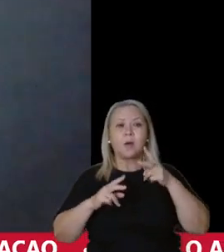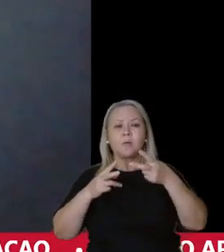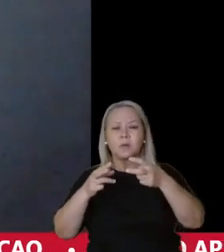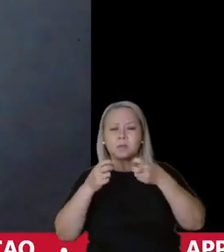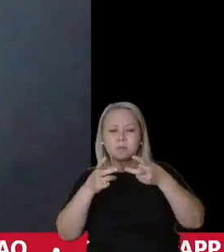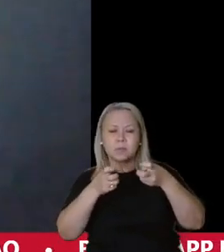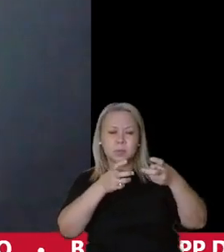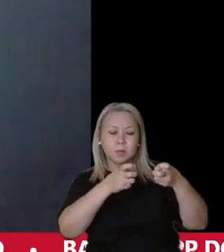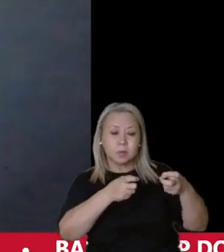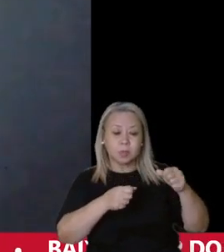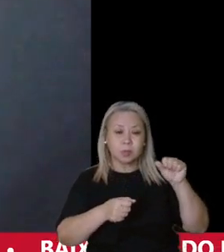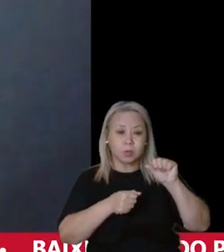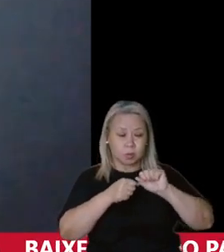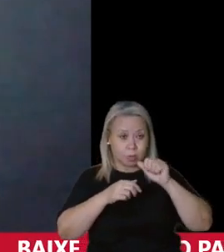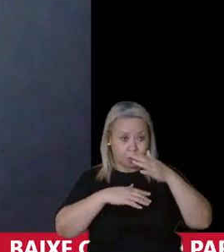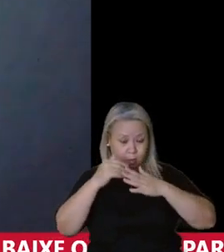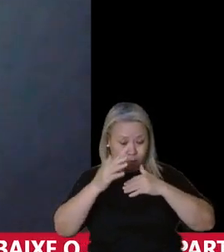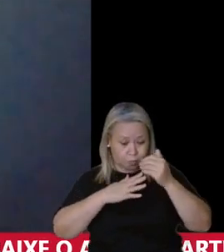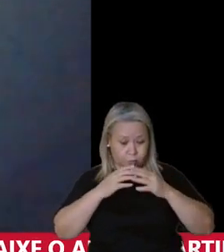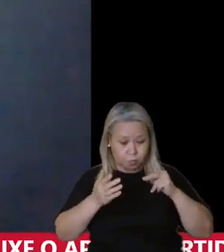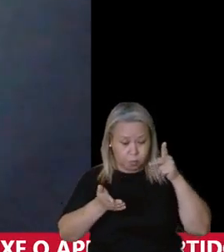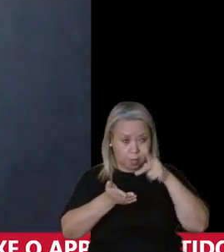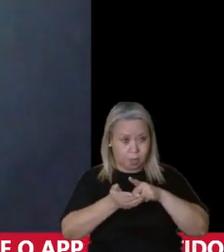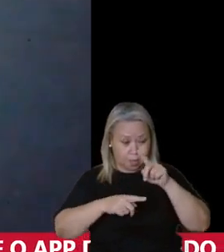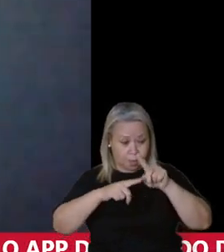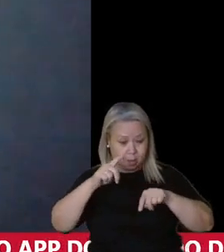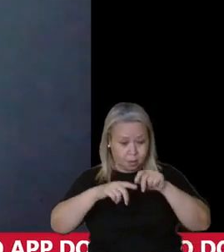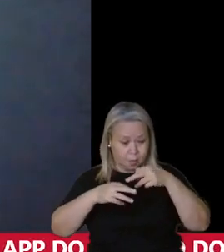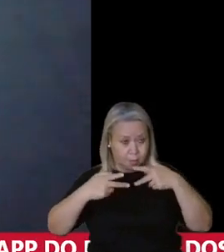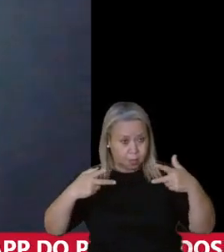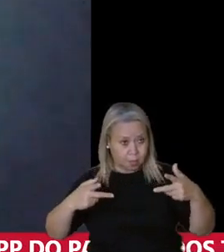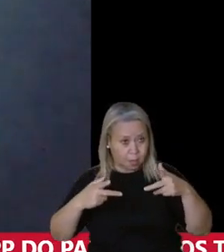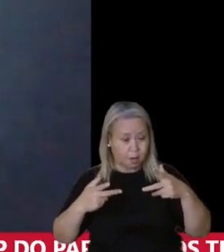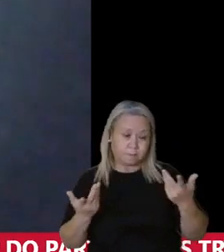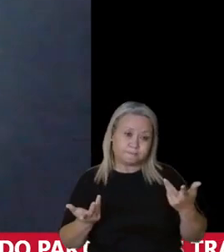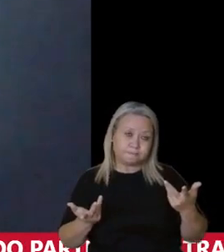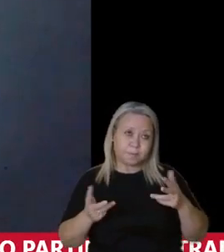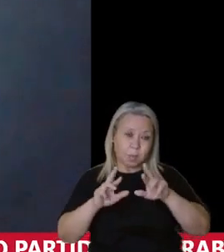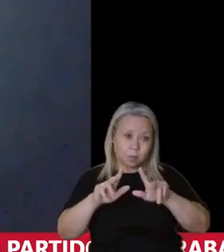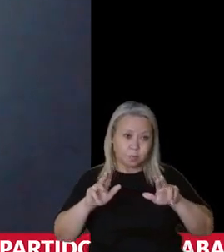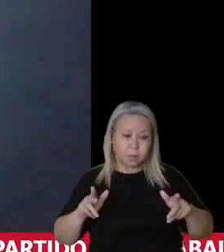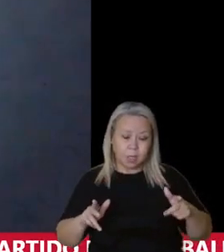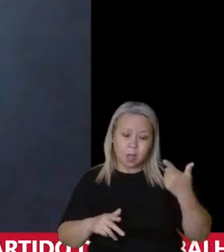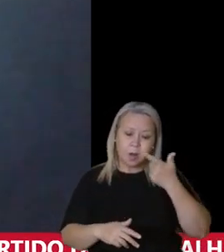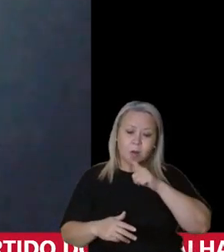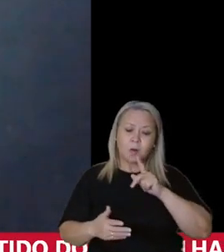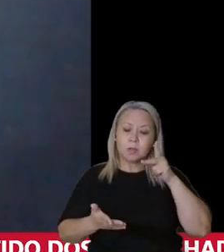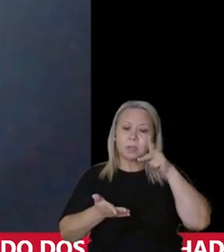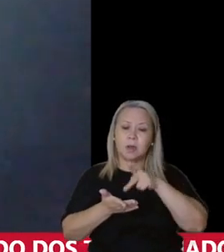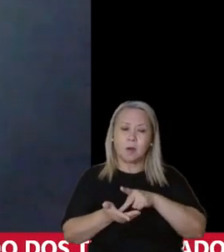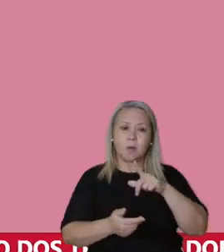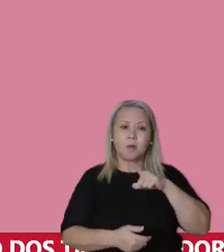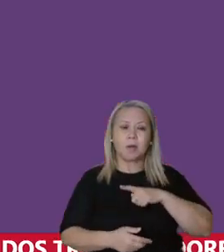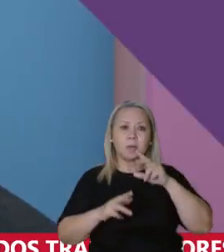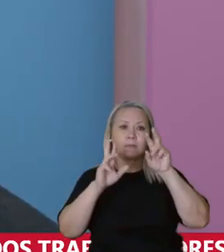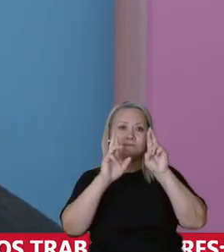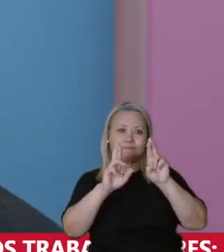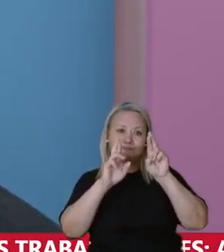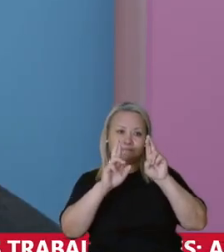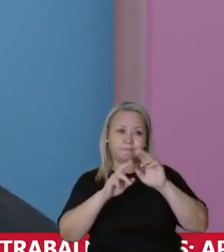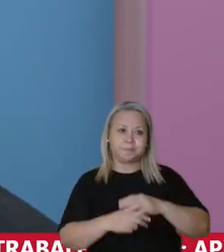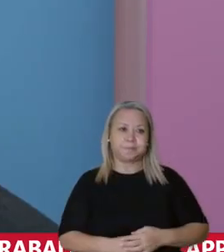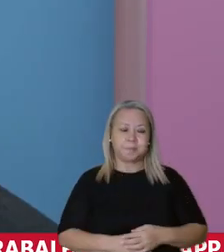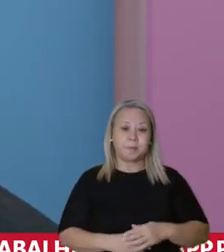função de construir uma realidade material diferente para que a gente consiga realmente ter perspectiva.